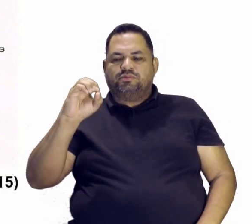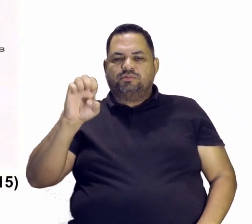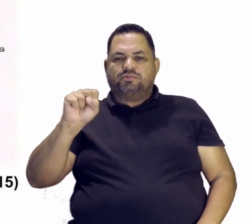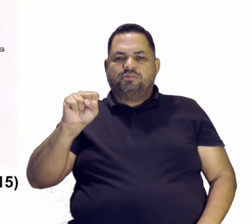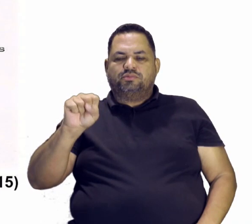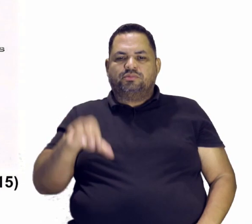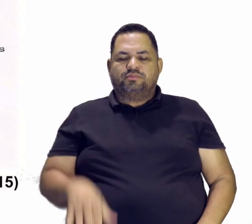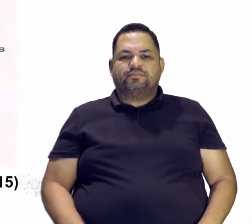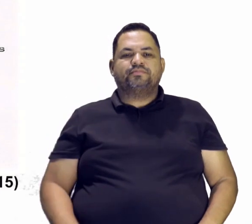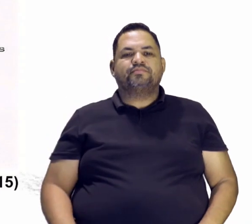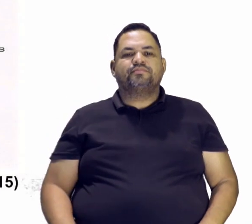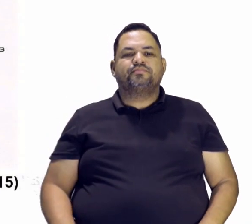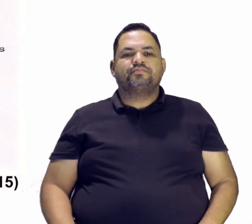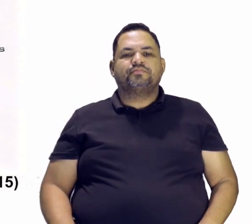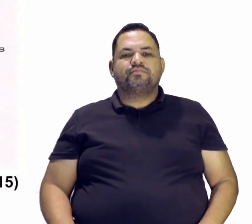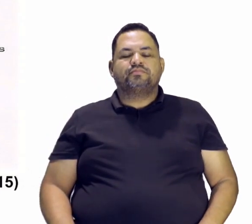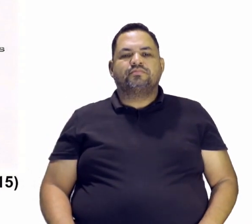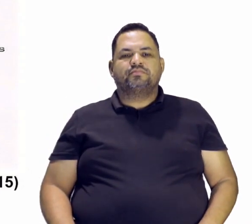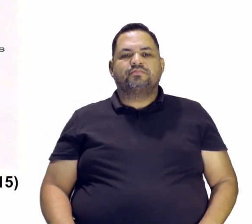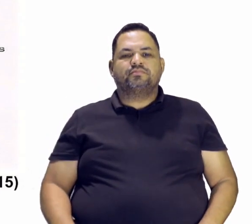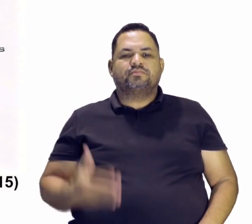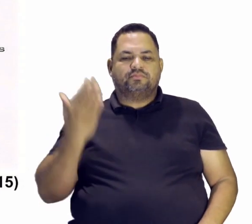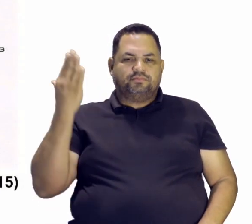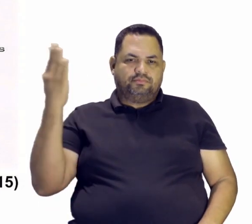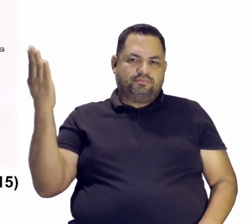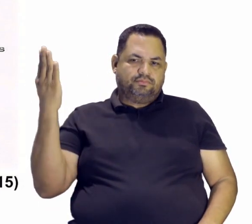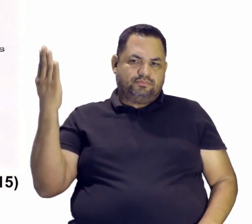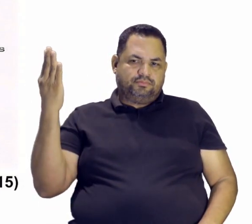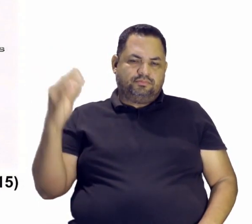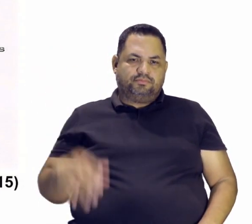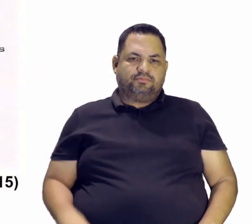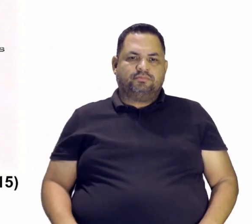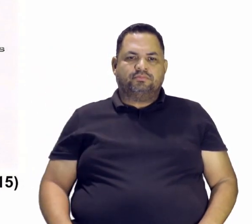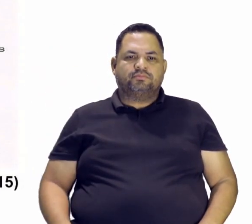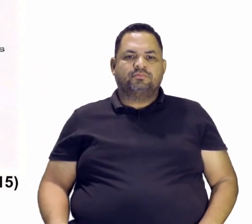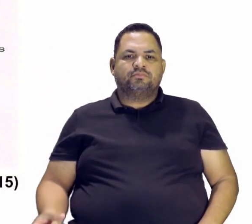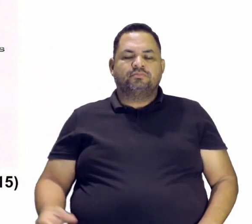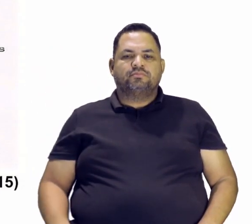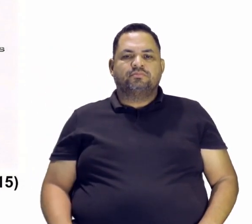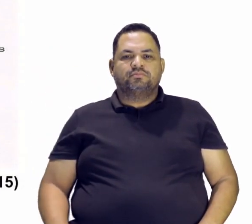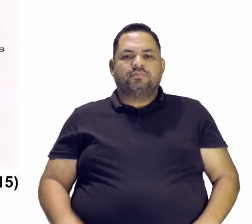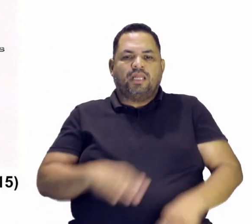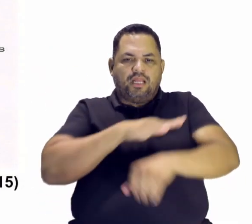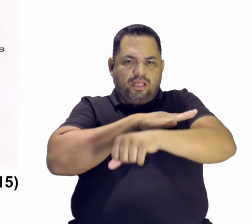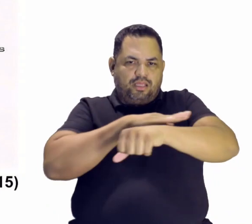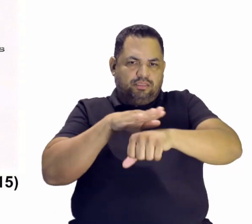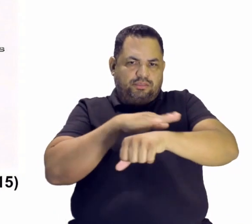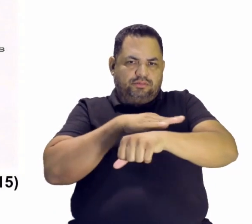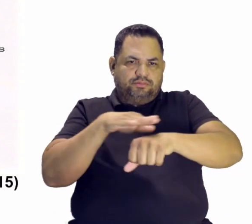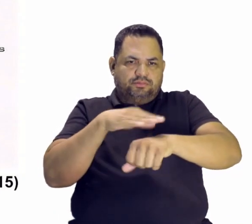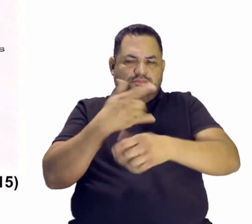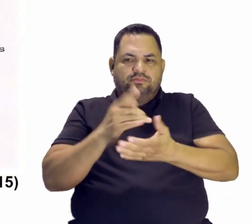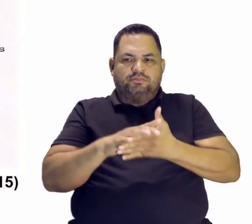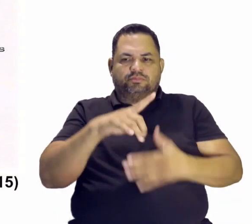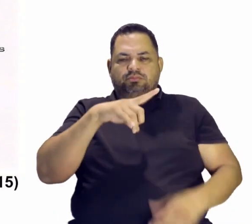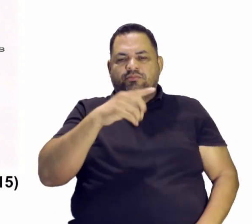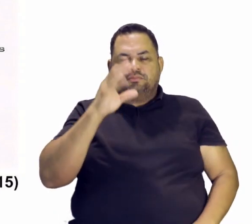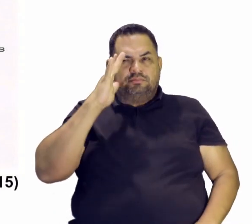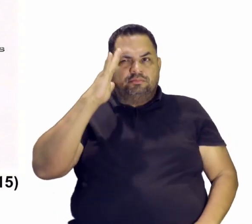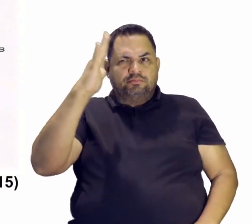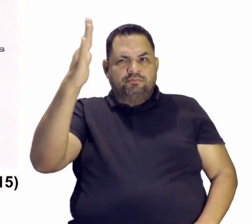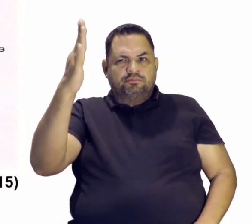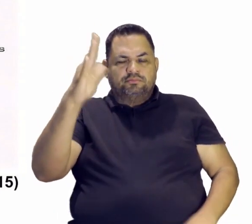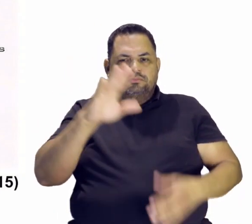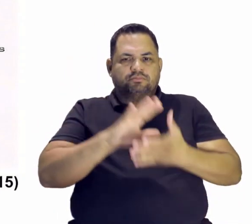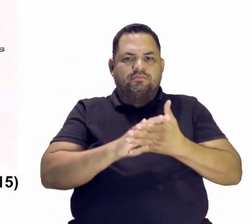tendões aqui nessa nossa imagem aqui representativa. E aí, voltando para as camadas, né? Quando a gente imagina aí esse